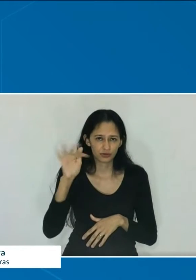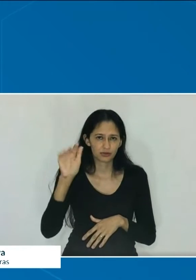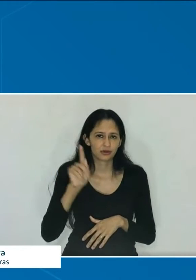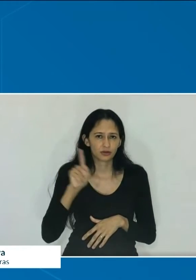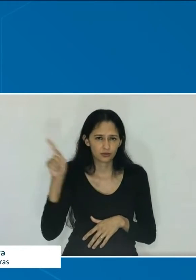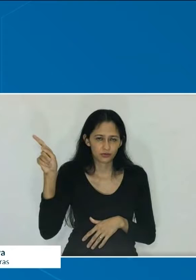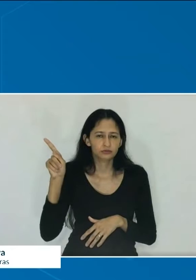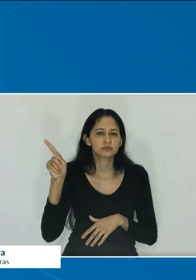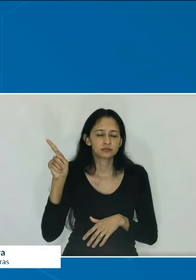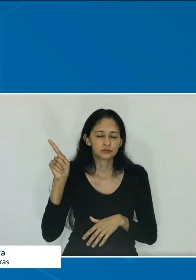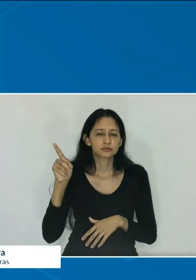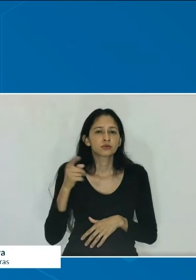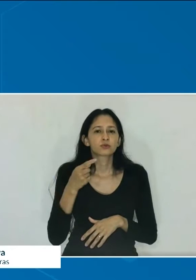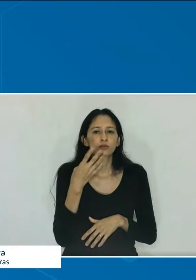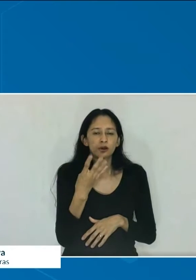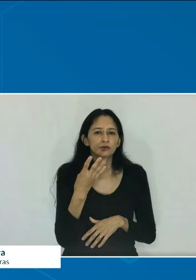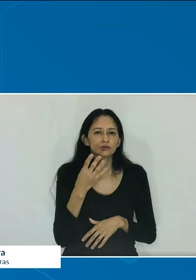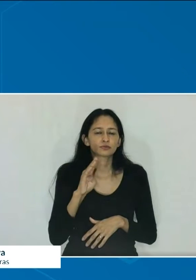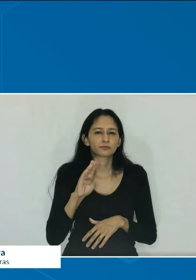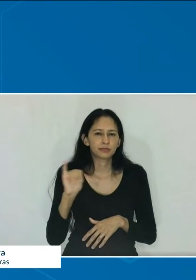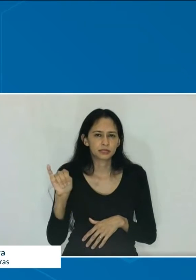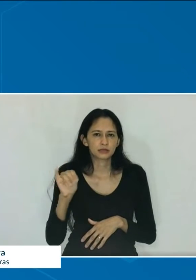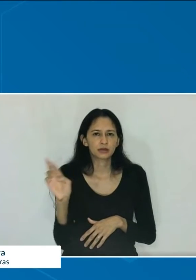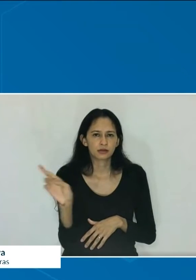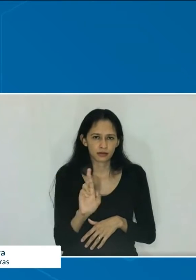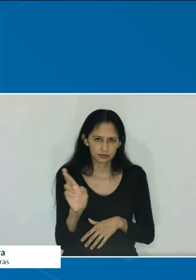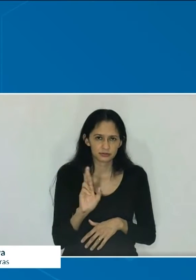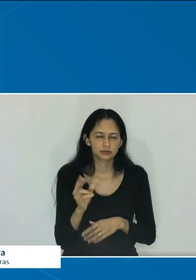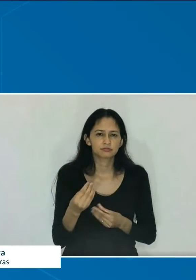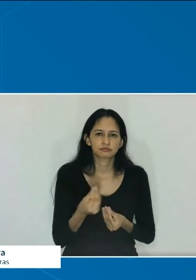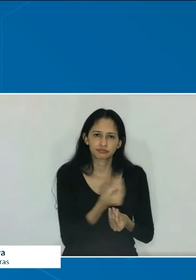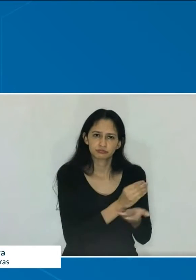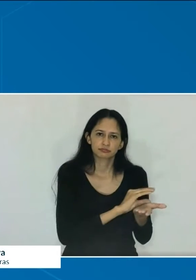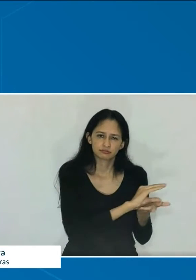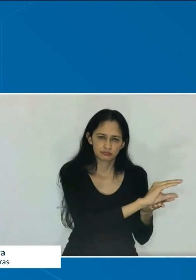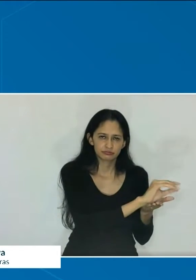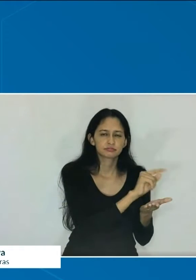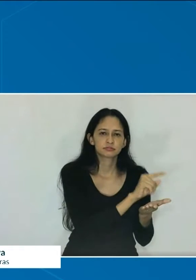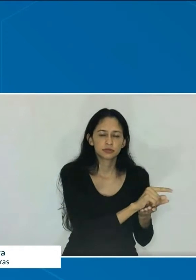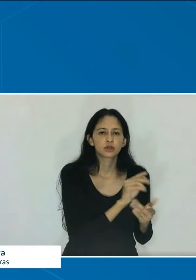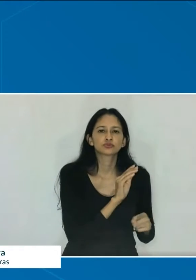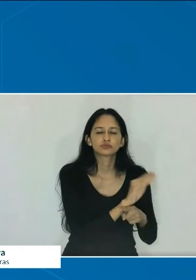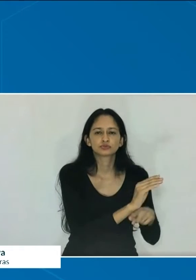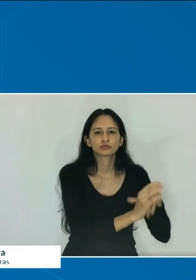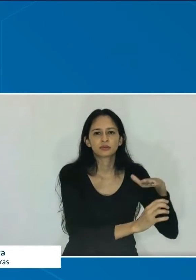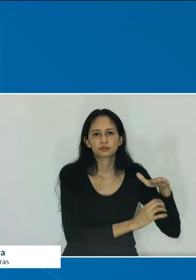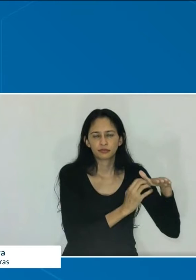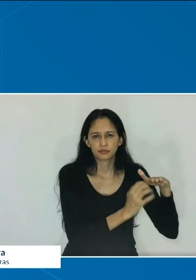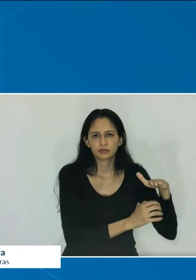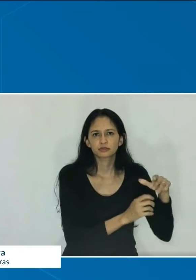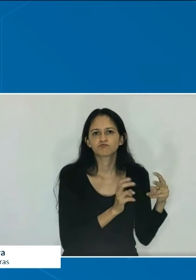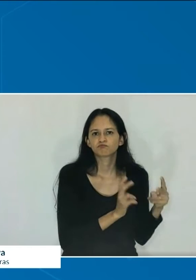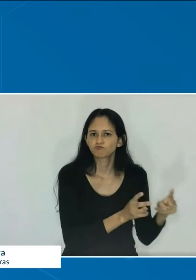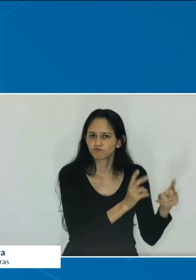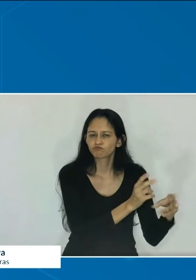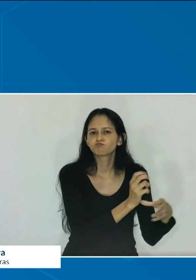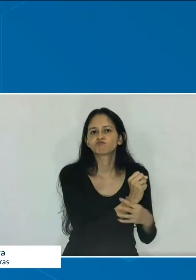bilhões de reais para ajudar as empresas de transporte público a se manterem,